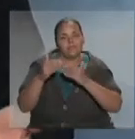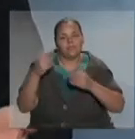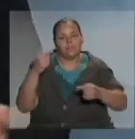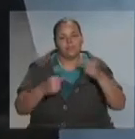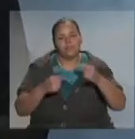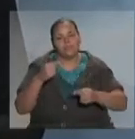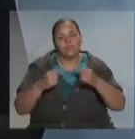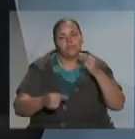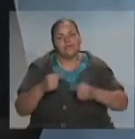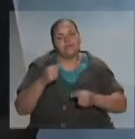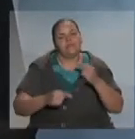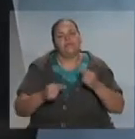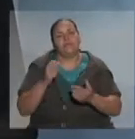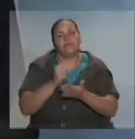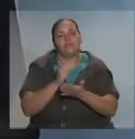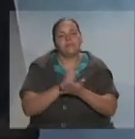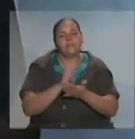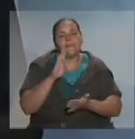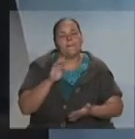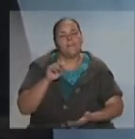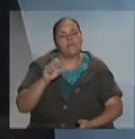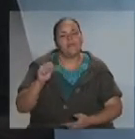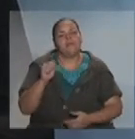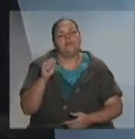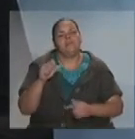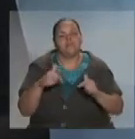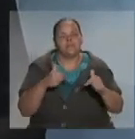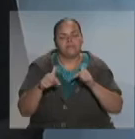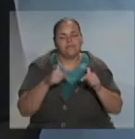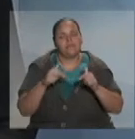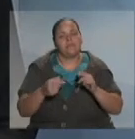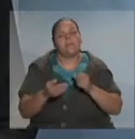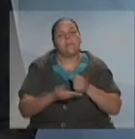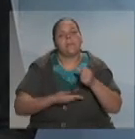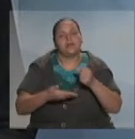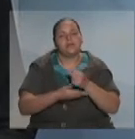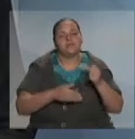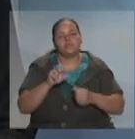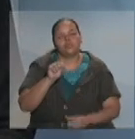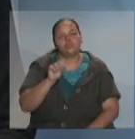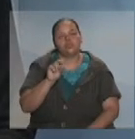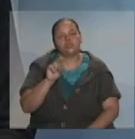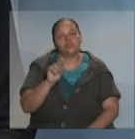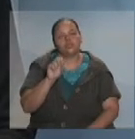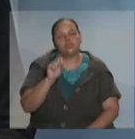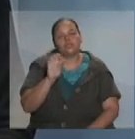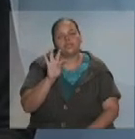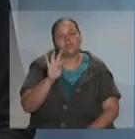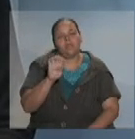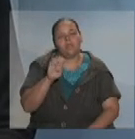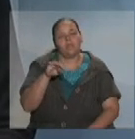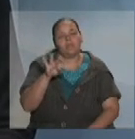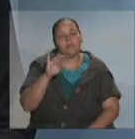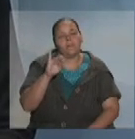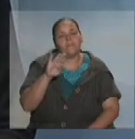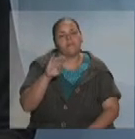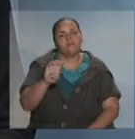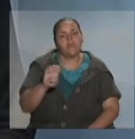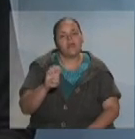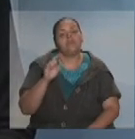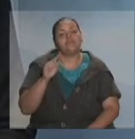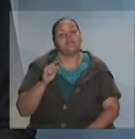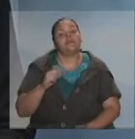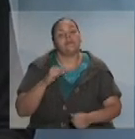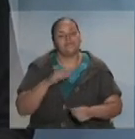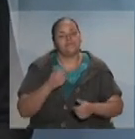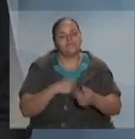O desenvolvimento de políticas de contratação de bens e serviços, tendo como base a sustentabilidade, ocupa cada vez mais a